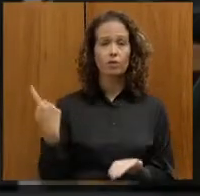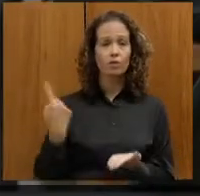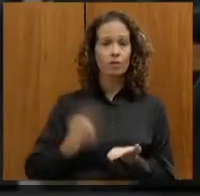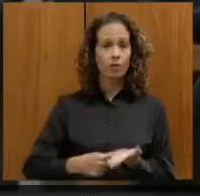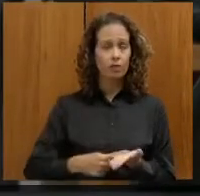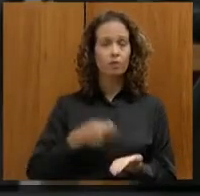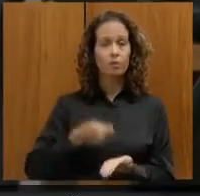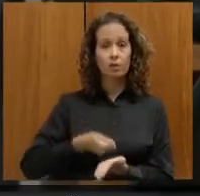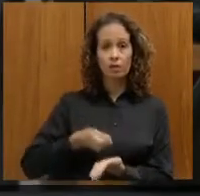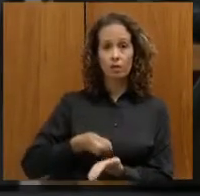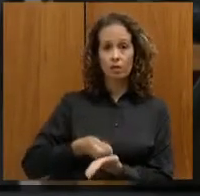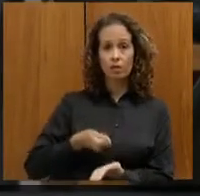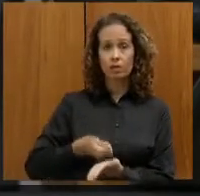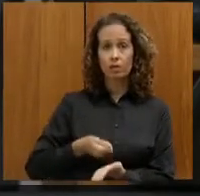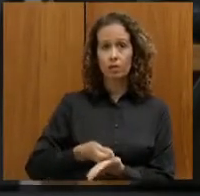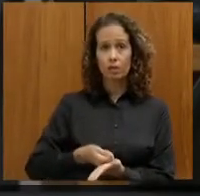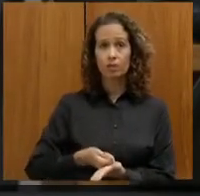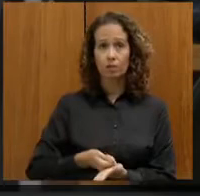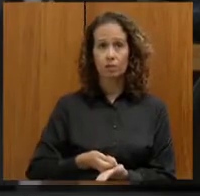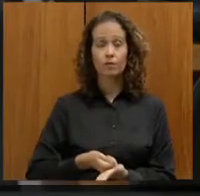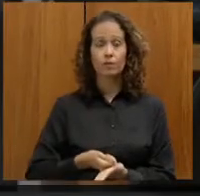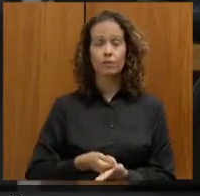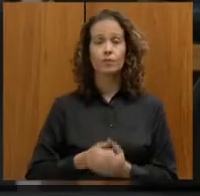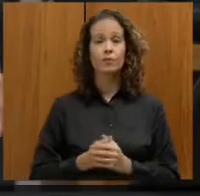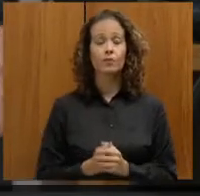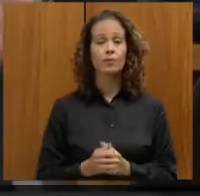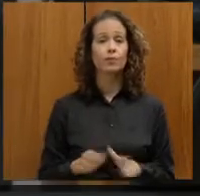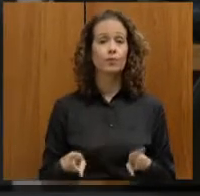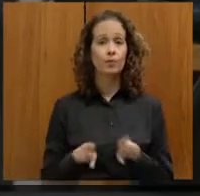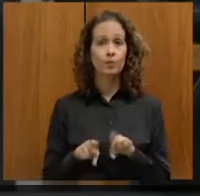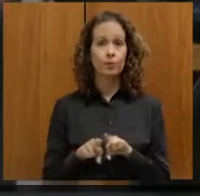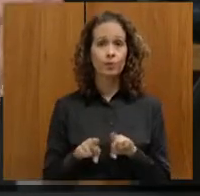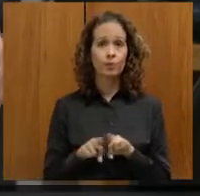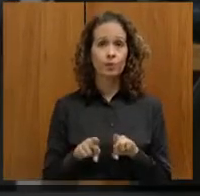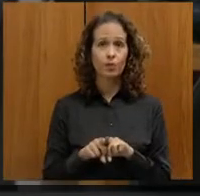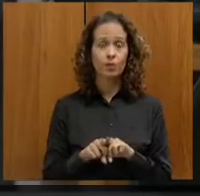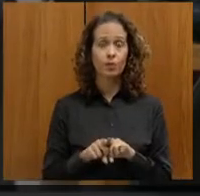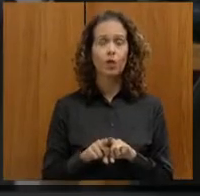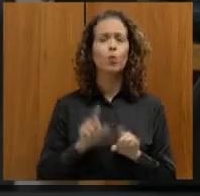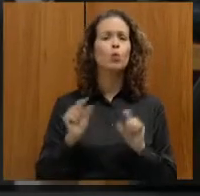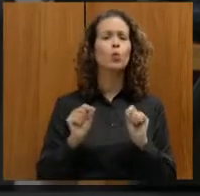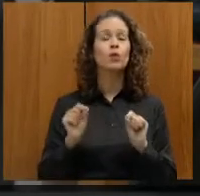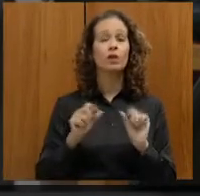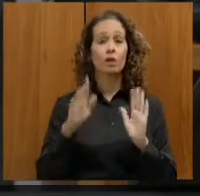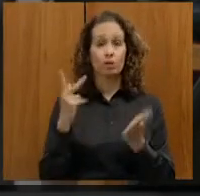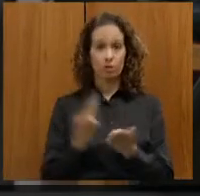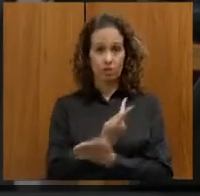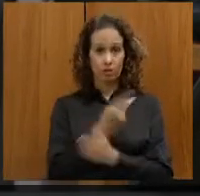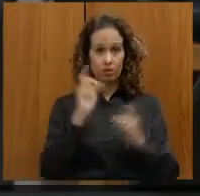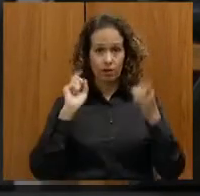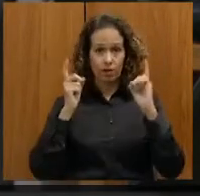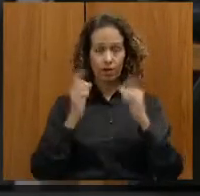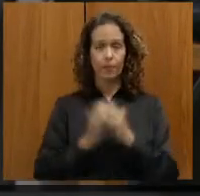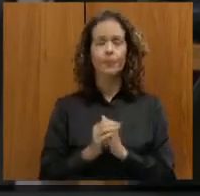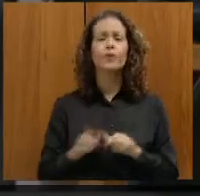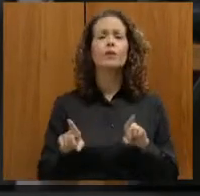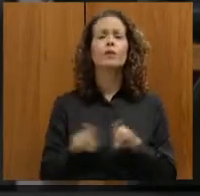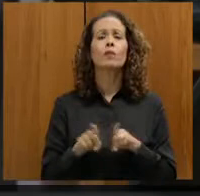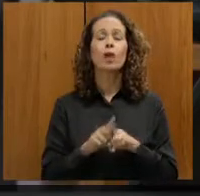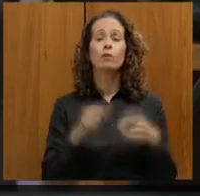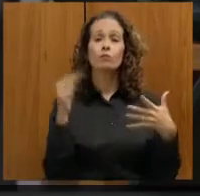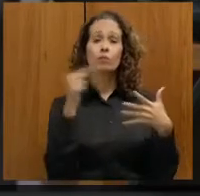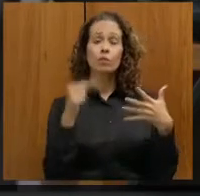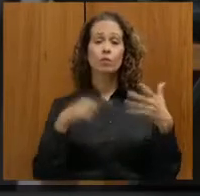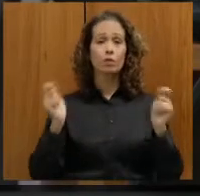obrigações impostas pelo regime bem como esse é o teor da reunião bem como das possibilidades de